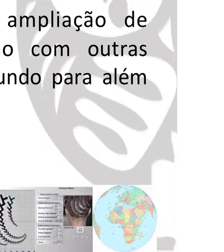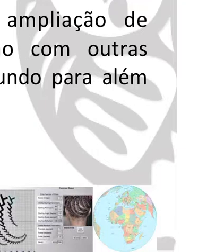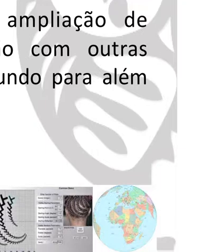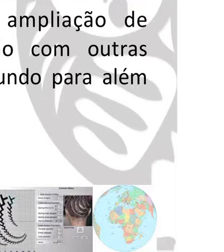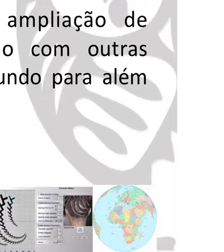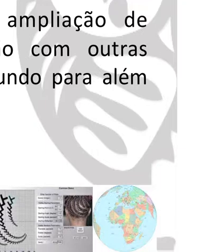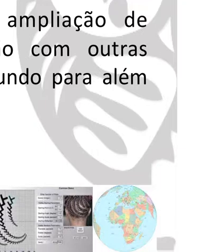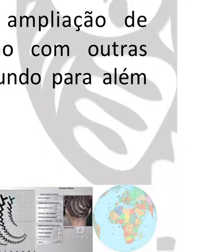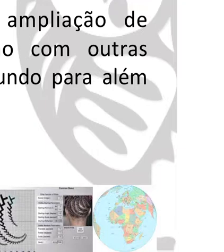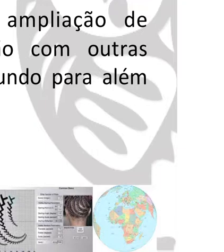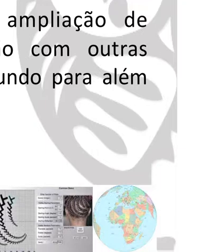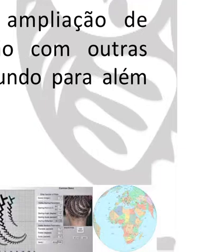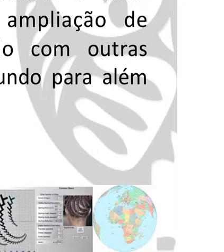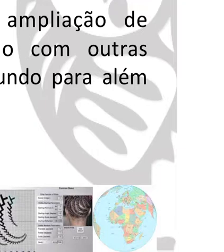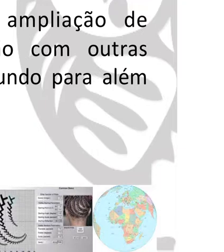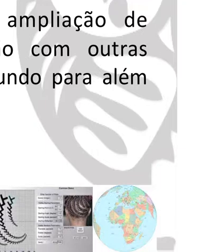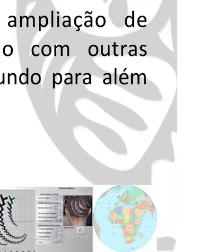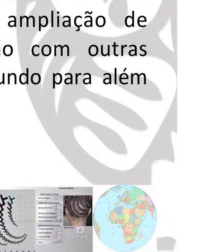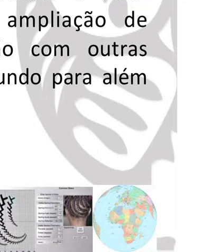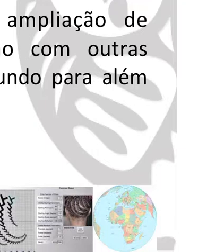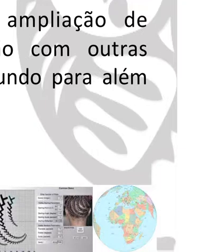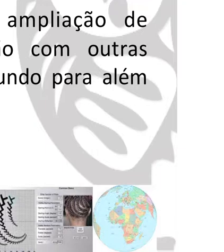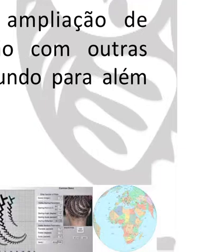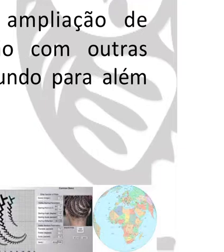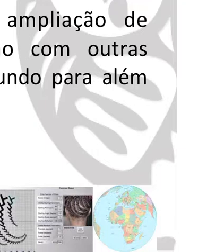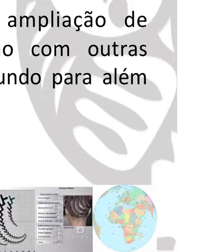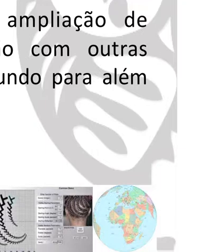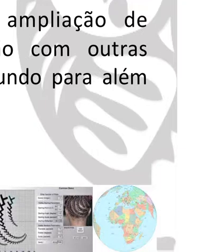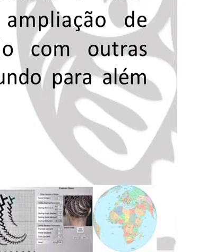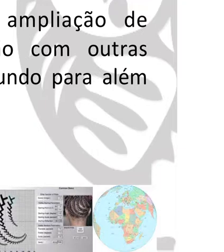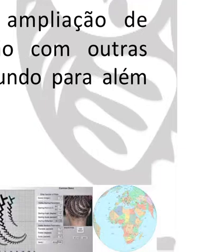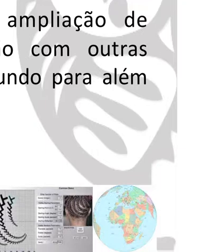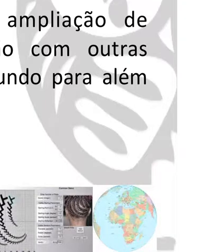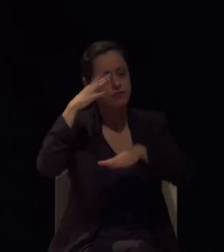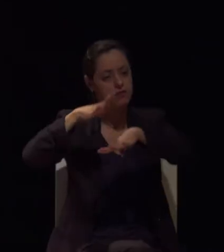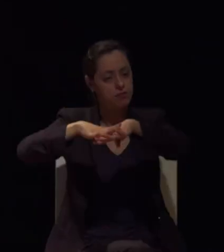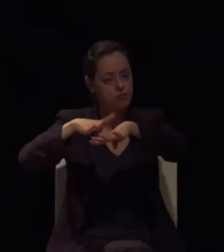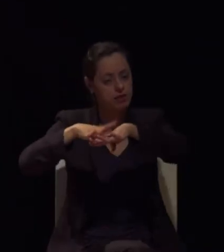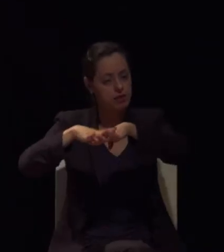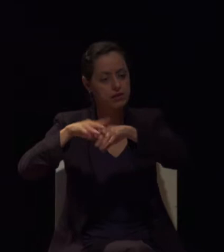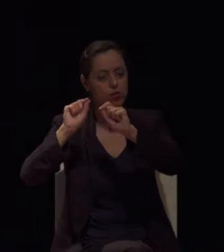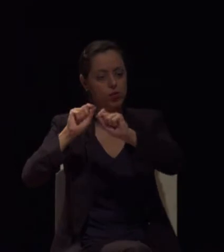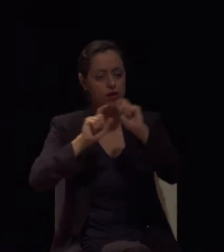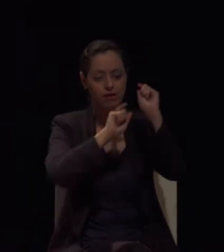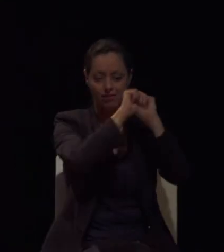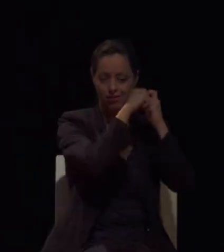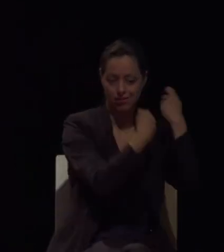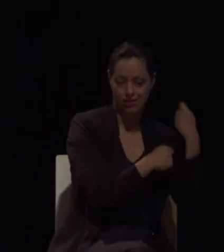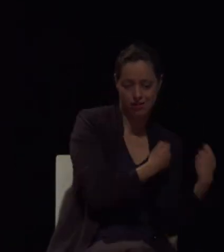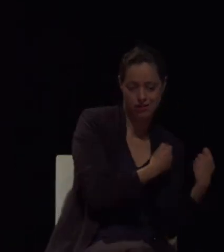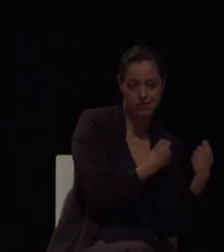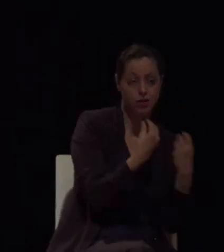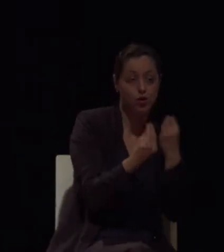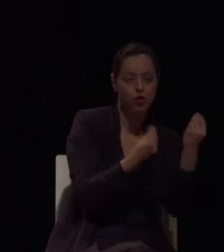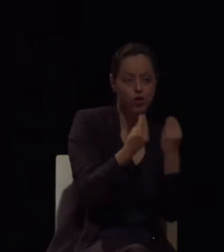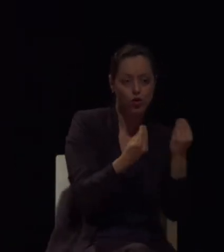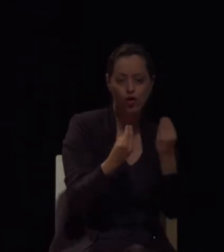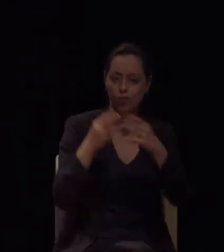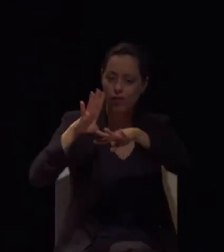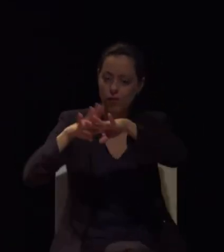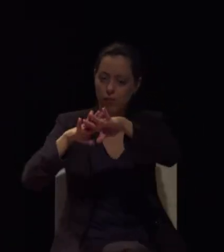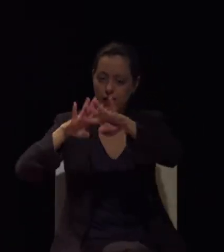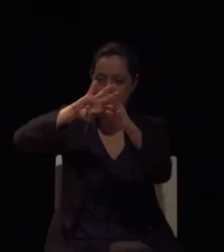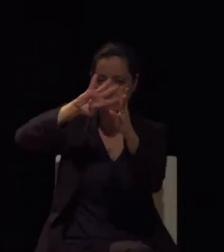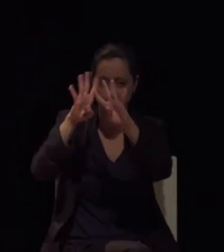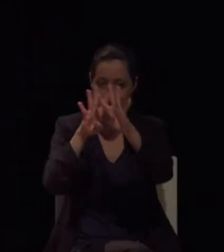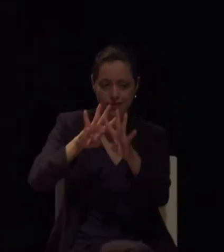dicas vamos começar a pensar a geometria a partir das tranças que as tranças nagô os